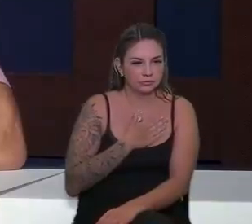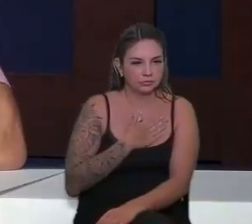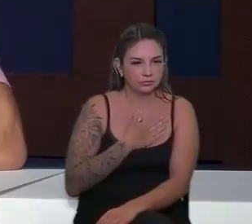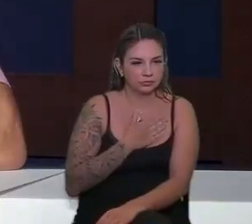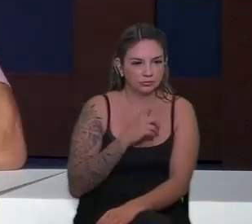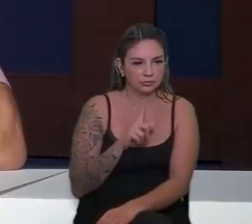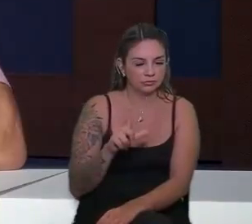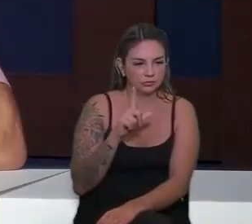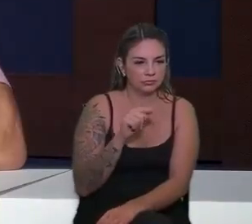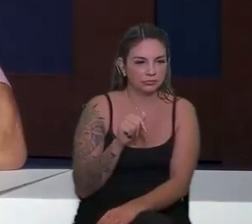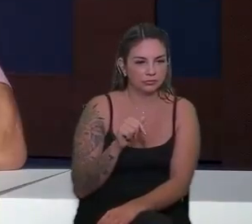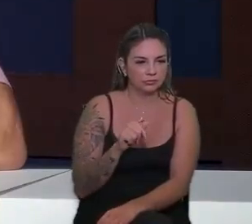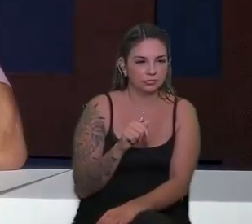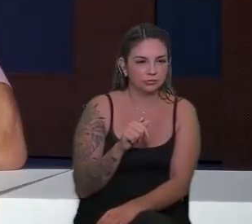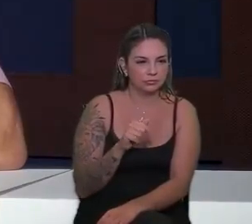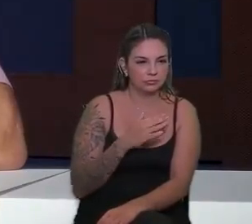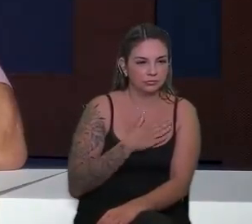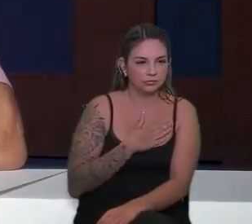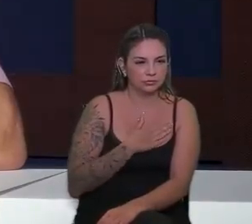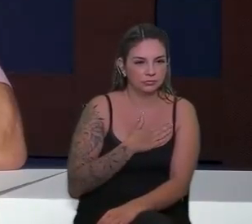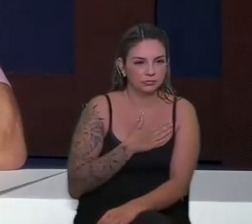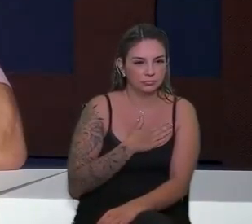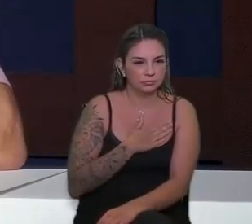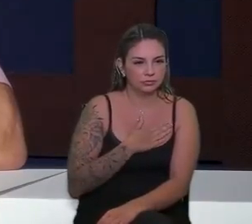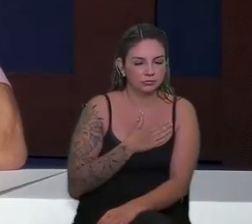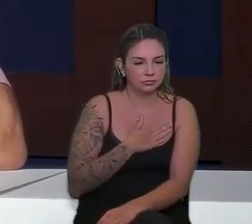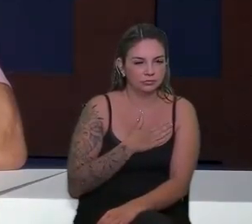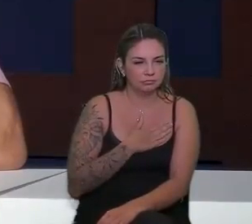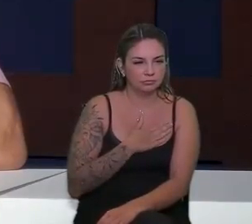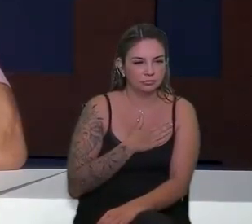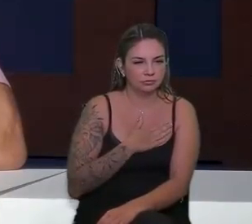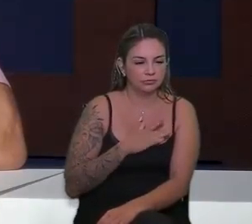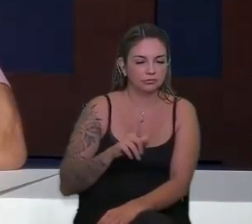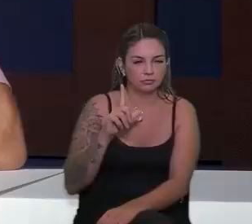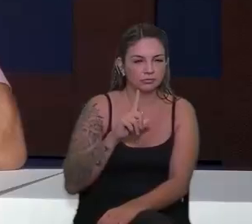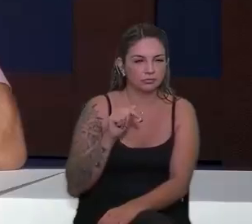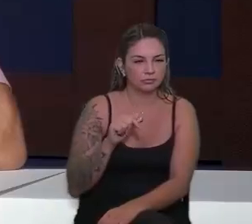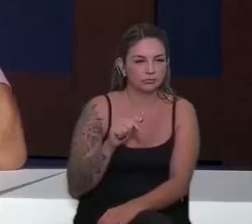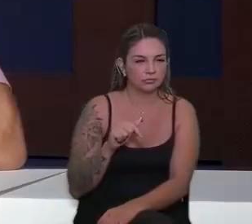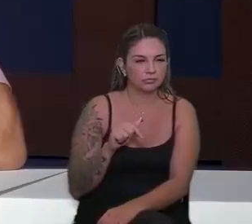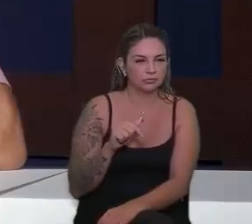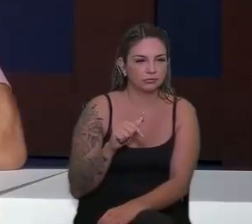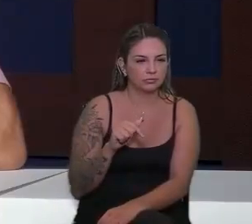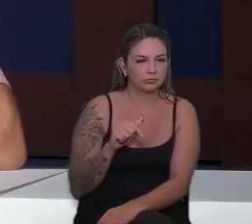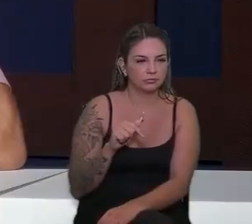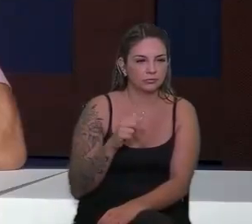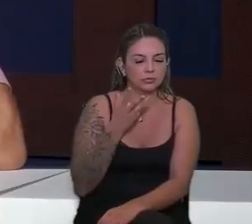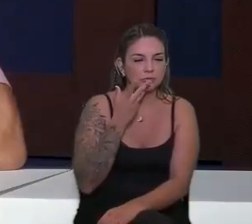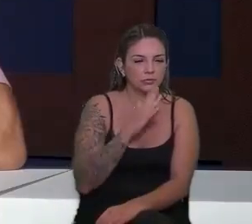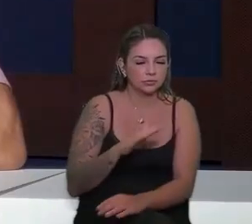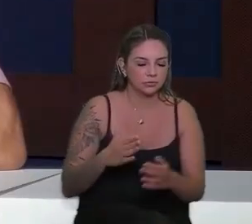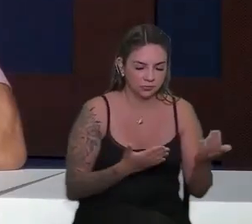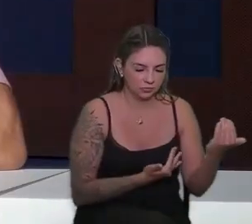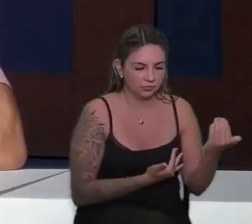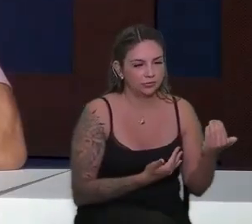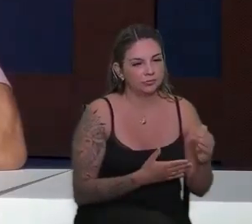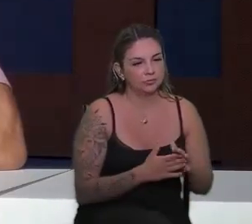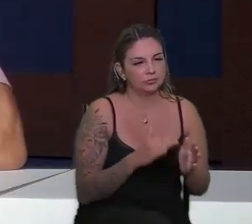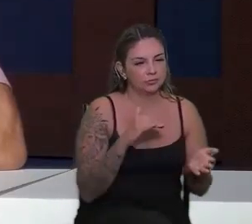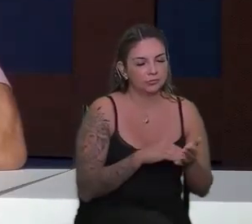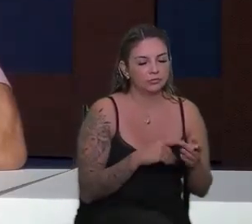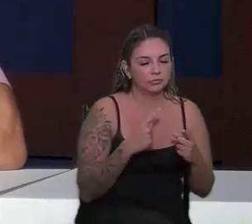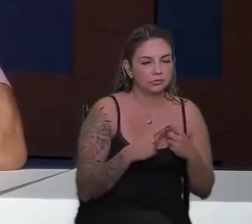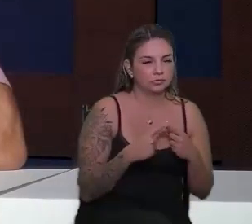a literatura, eu fiquei um bom tempo na literatura para crianças e jovens,